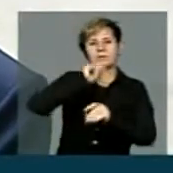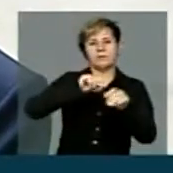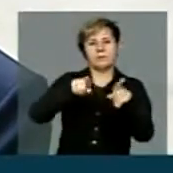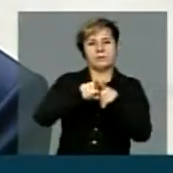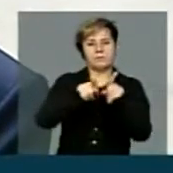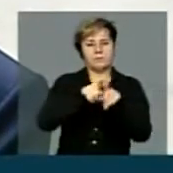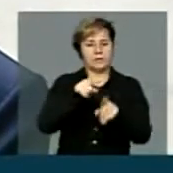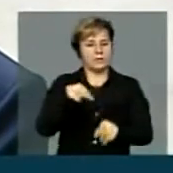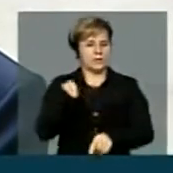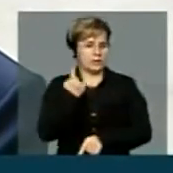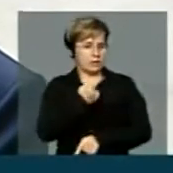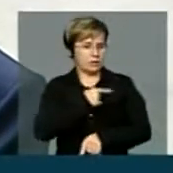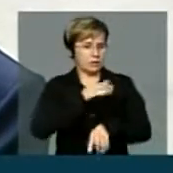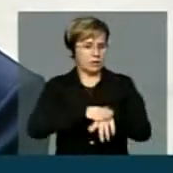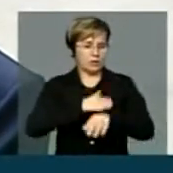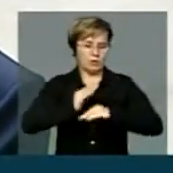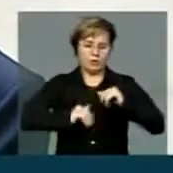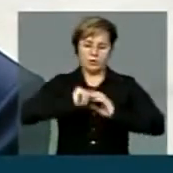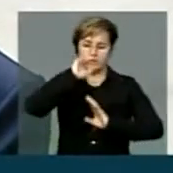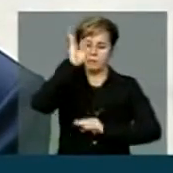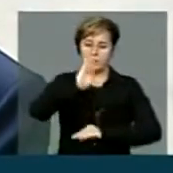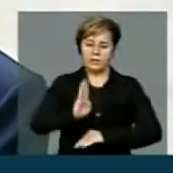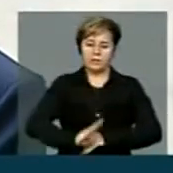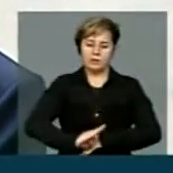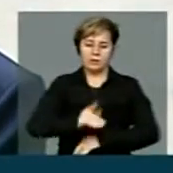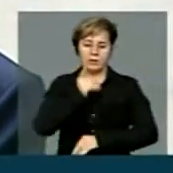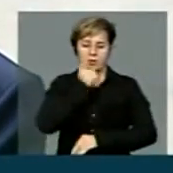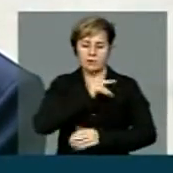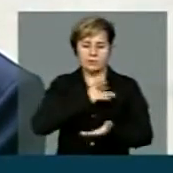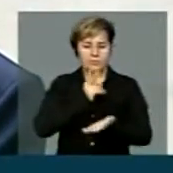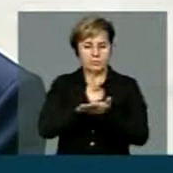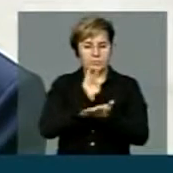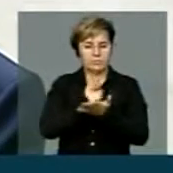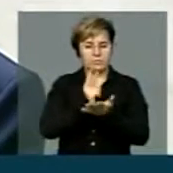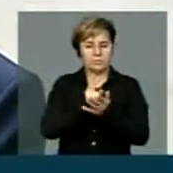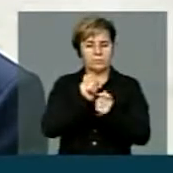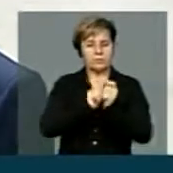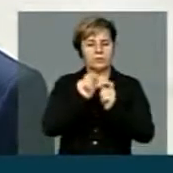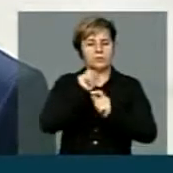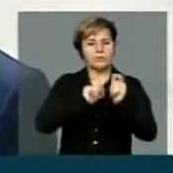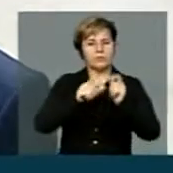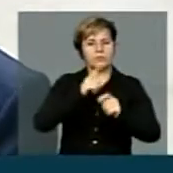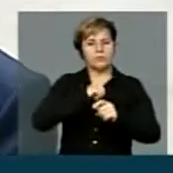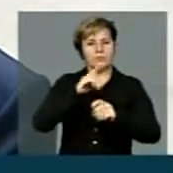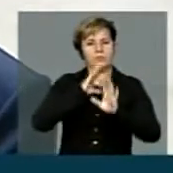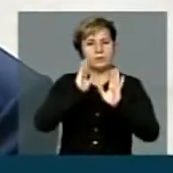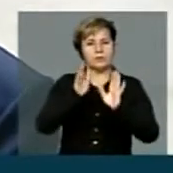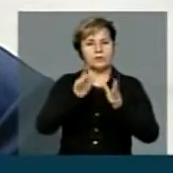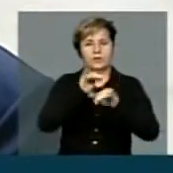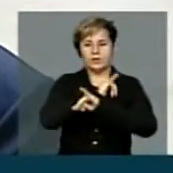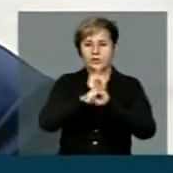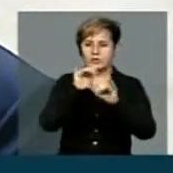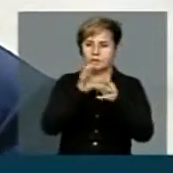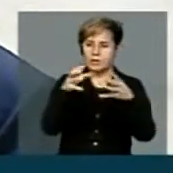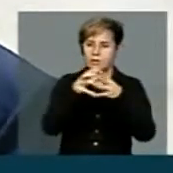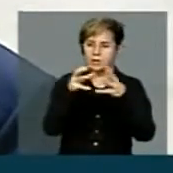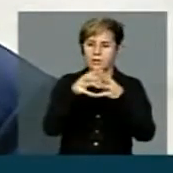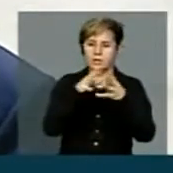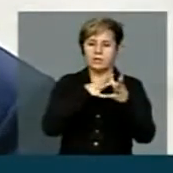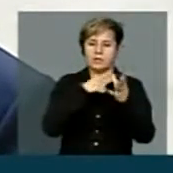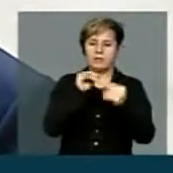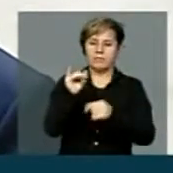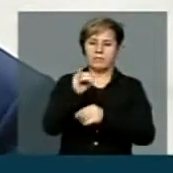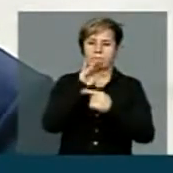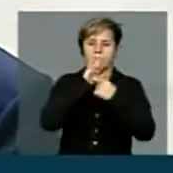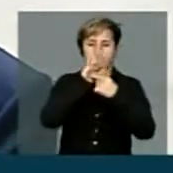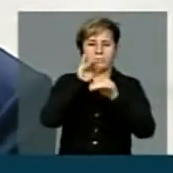a nós, brasileiros, cumprir à risca aquilo que foi estabelecido num conclave de tanta repercussão,